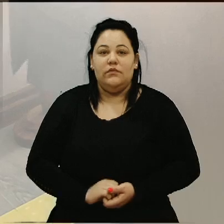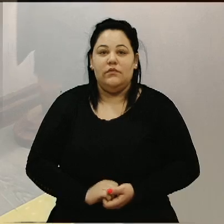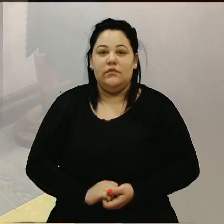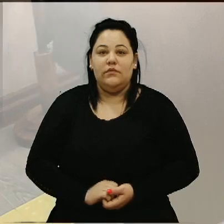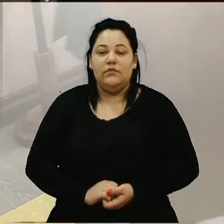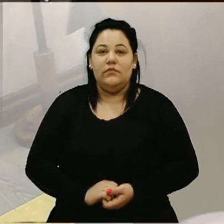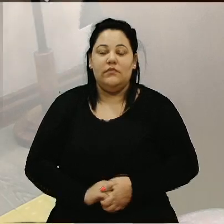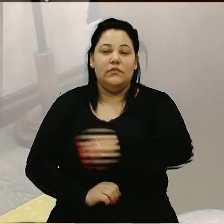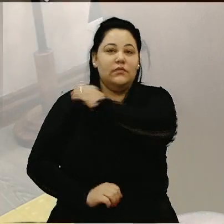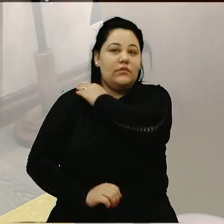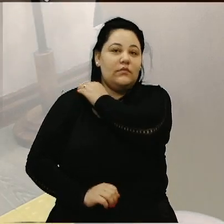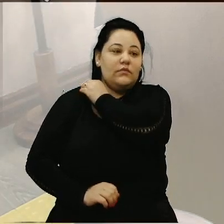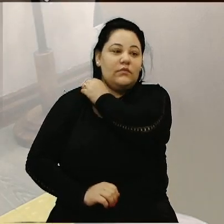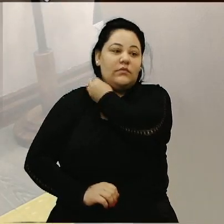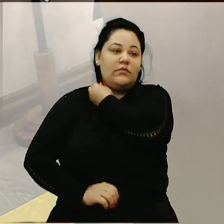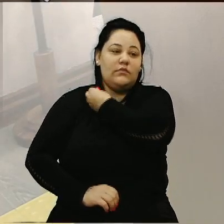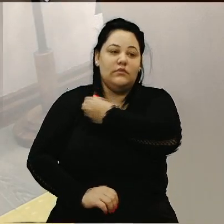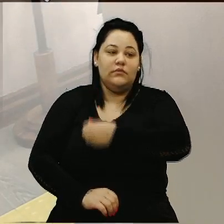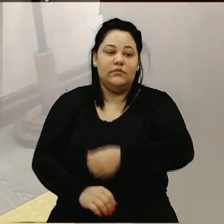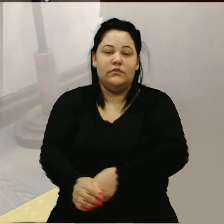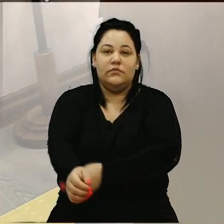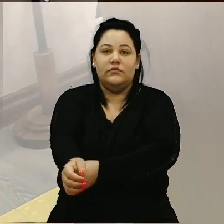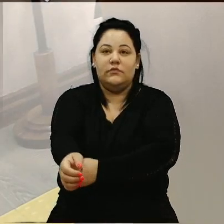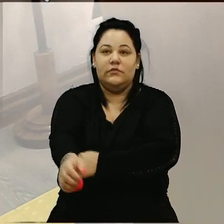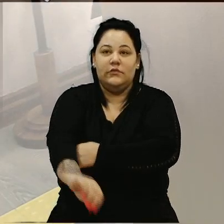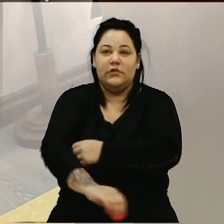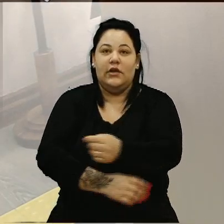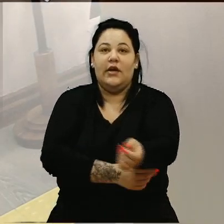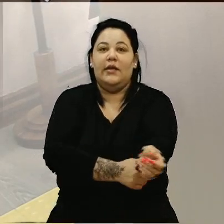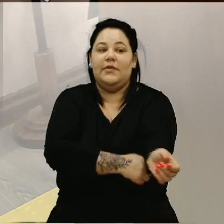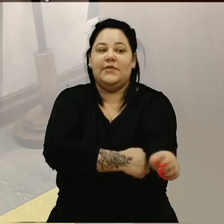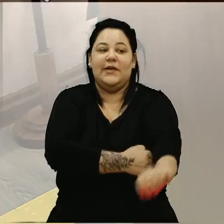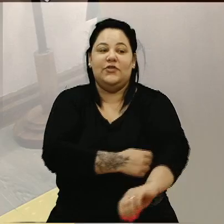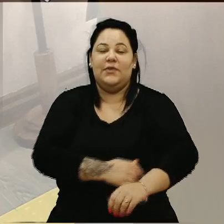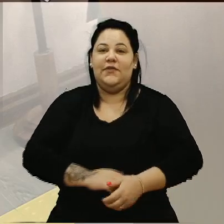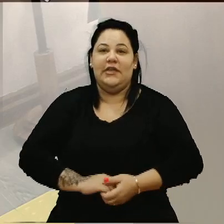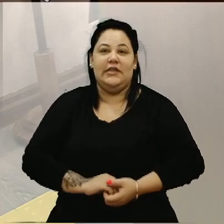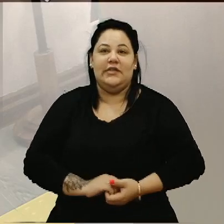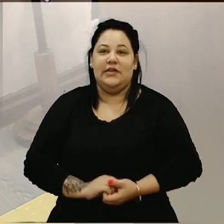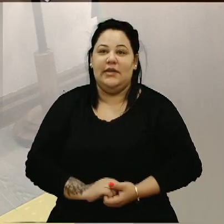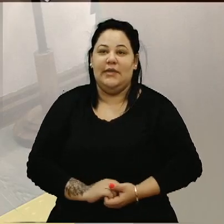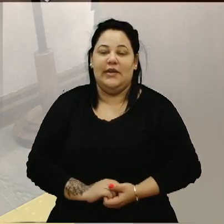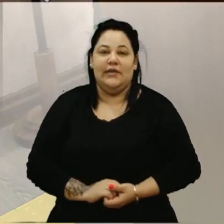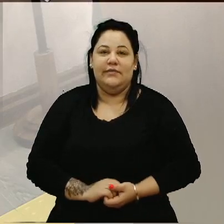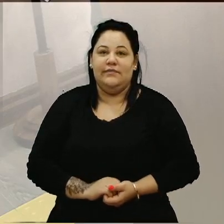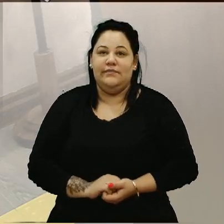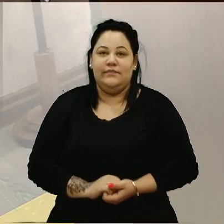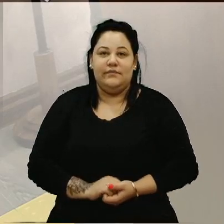Quanto tempo eu tenho, presidente? 5? Tá.